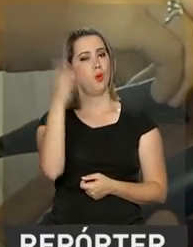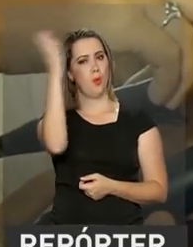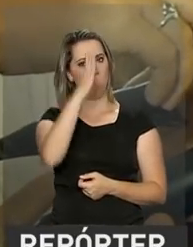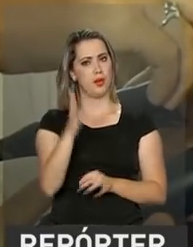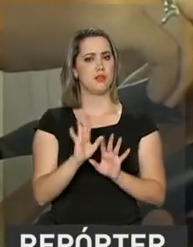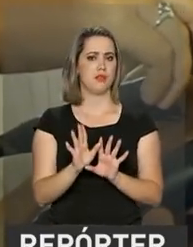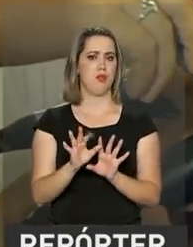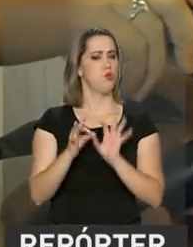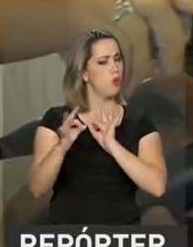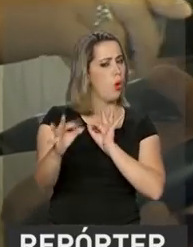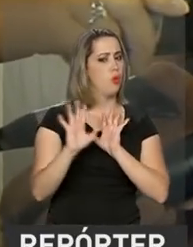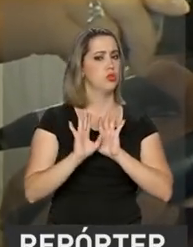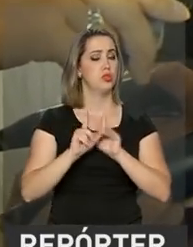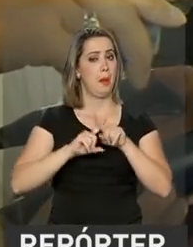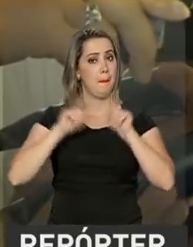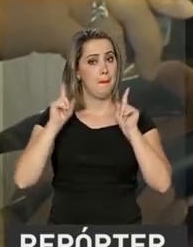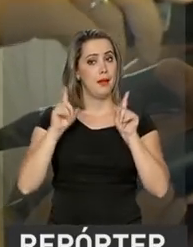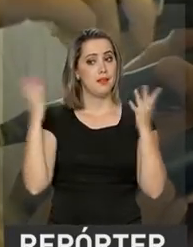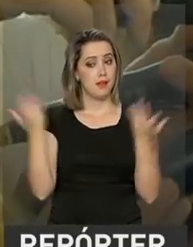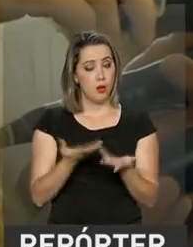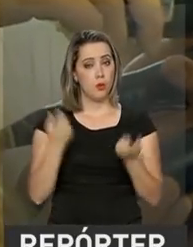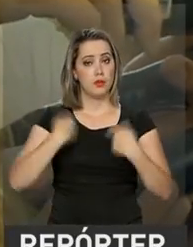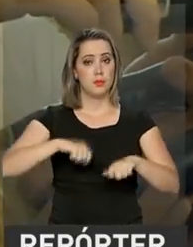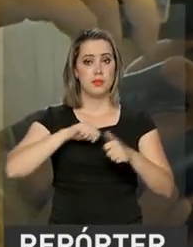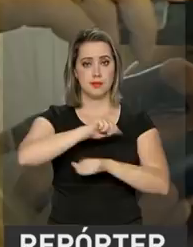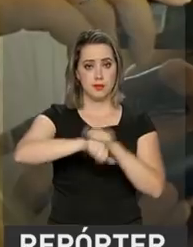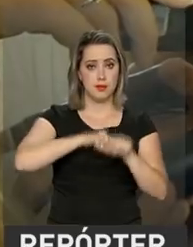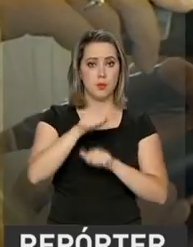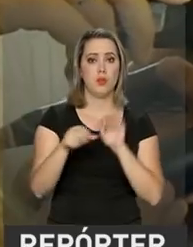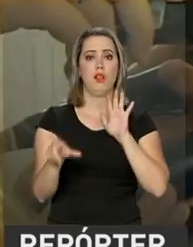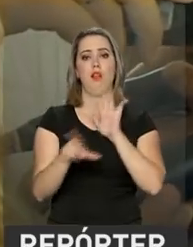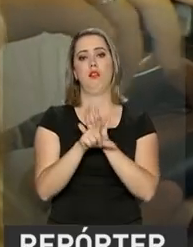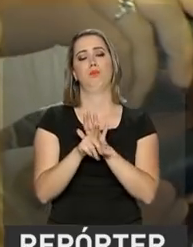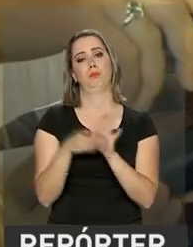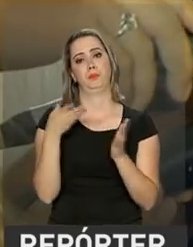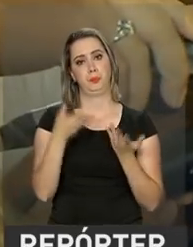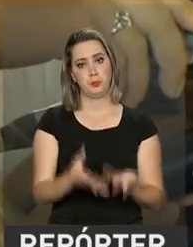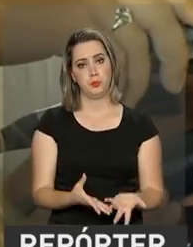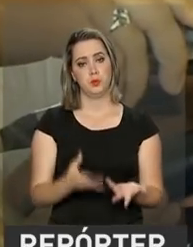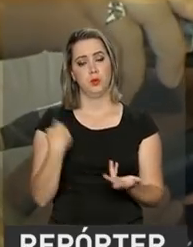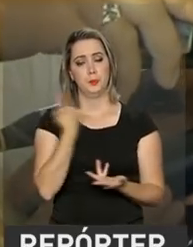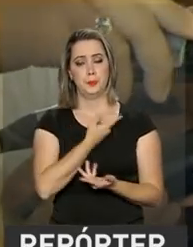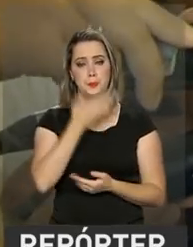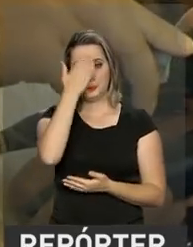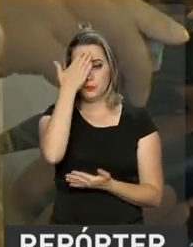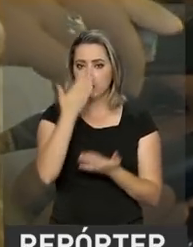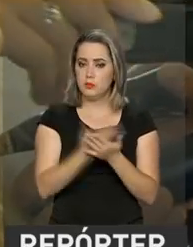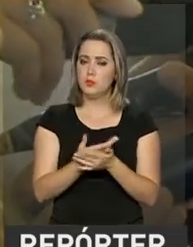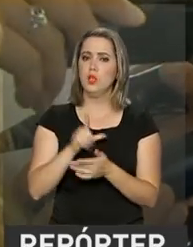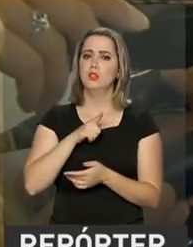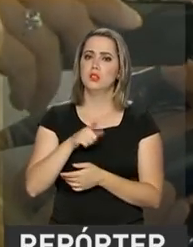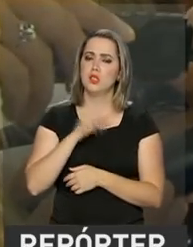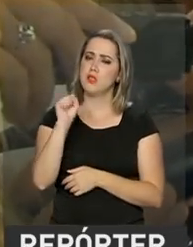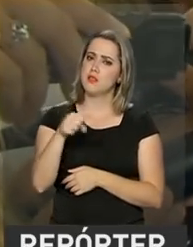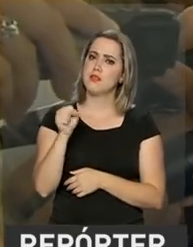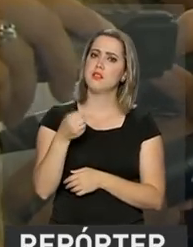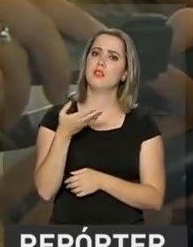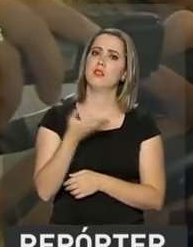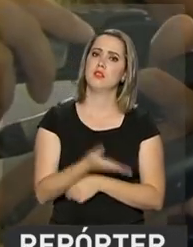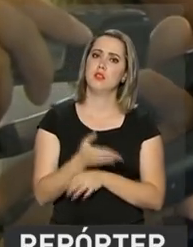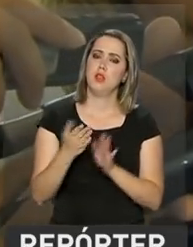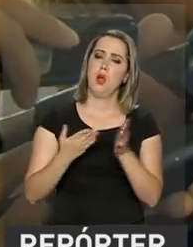disso o que está na hora de fazer a copa portanto acreditamos que haverá sim a